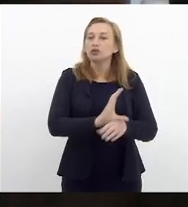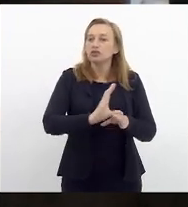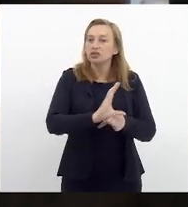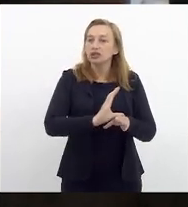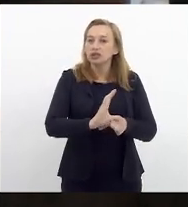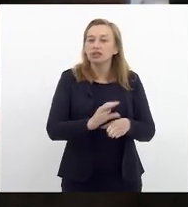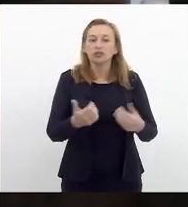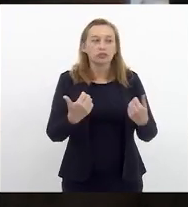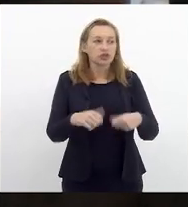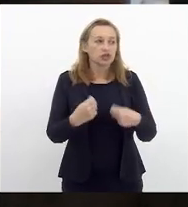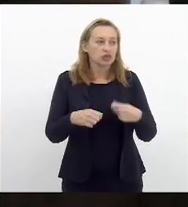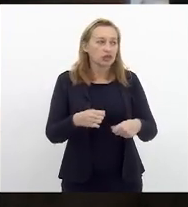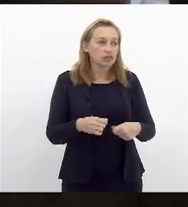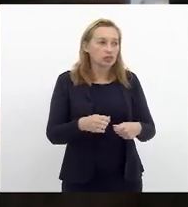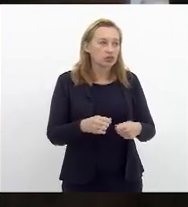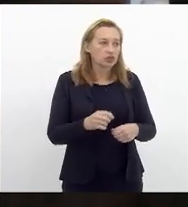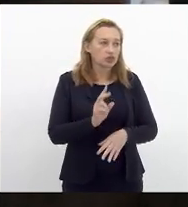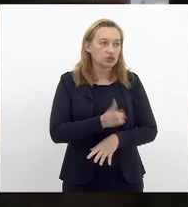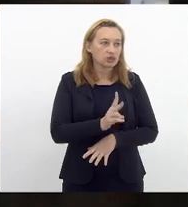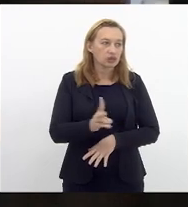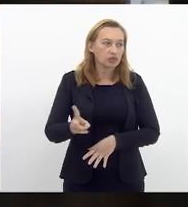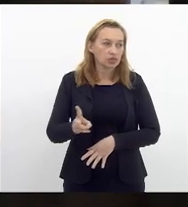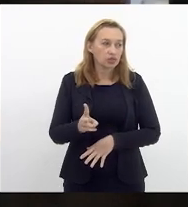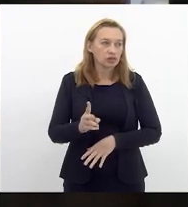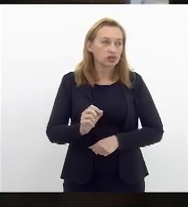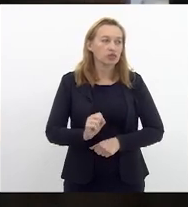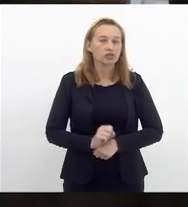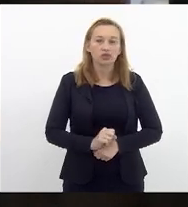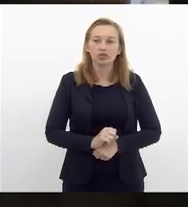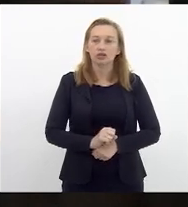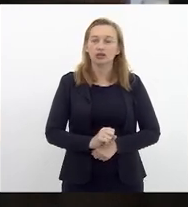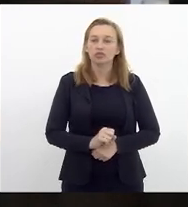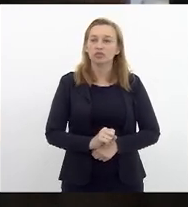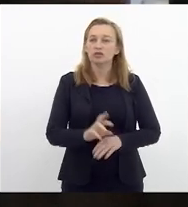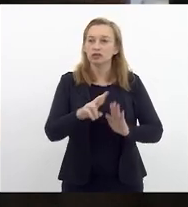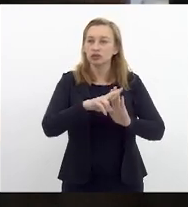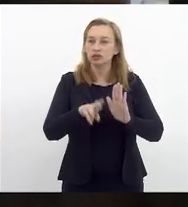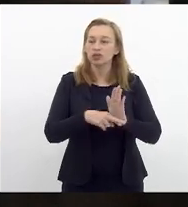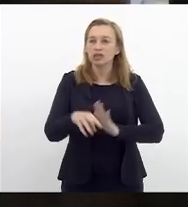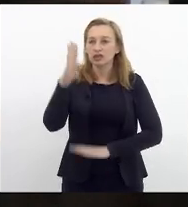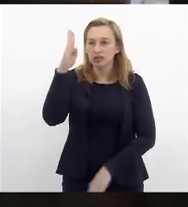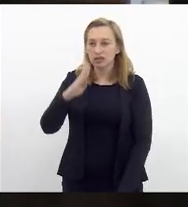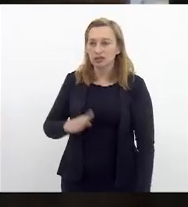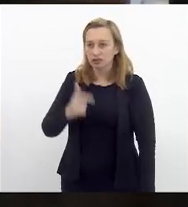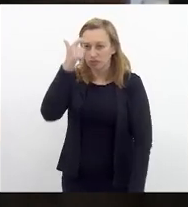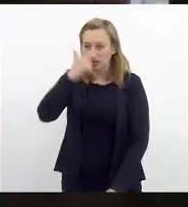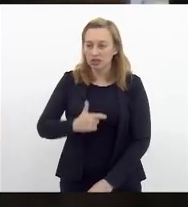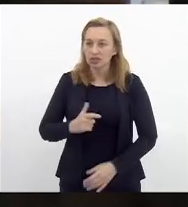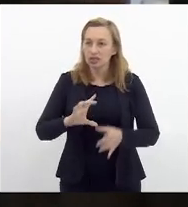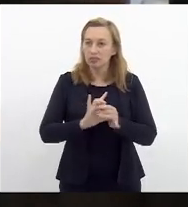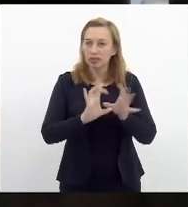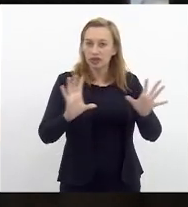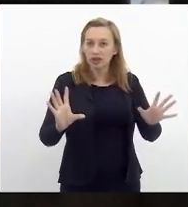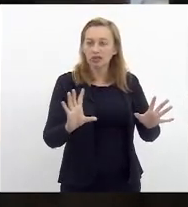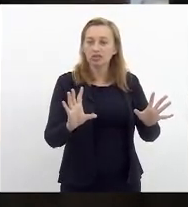deverão satisfazer simultaneamente as seguintes condições: ser brasileiro,